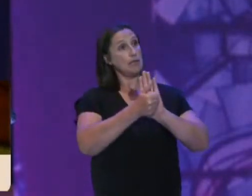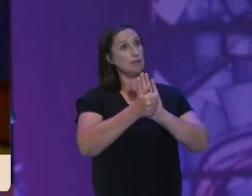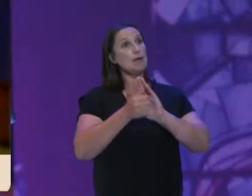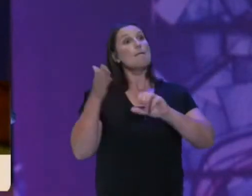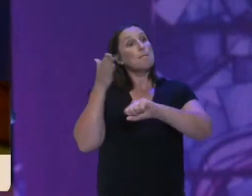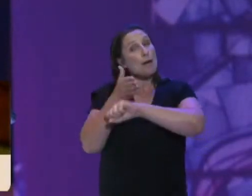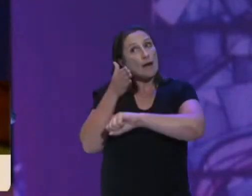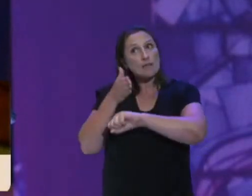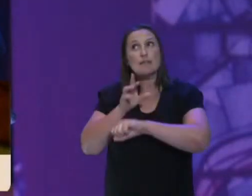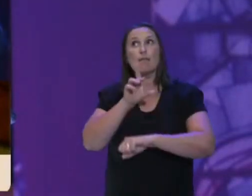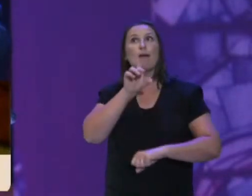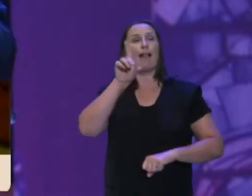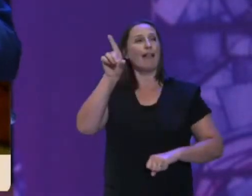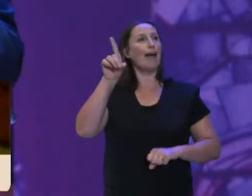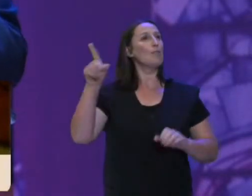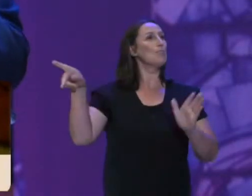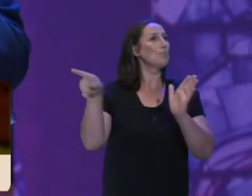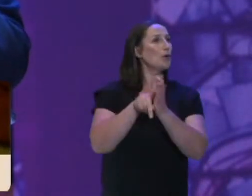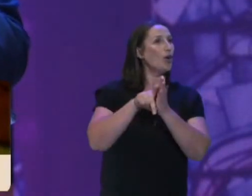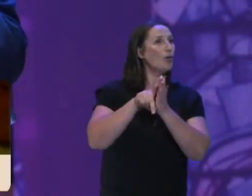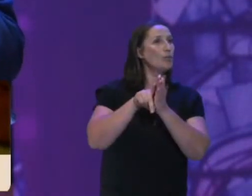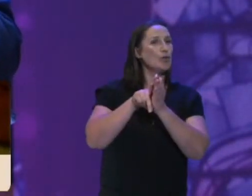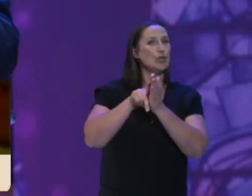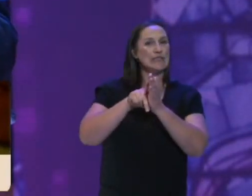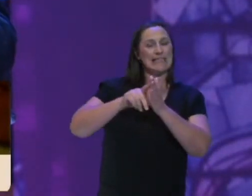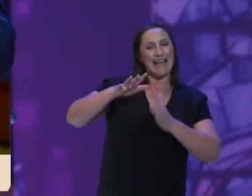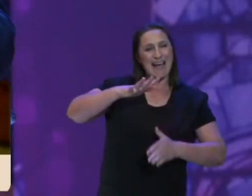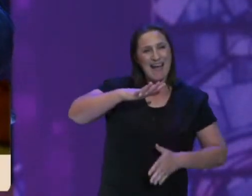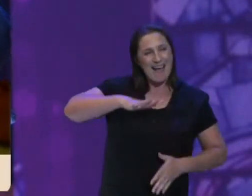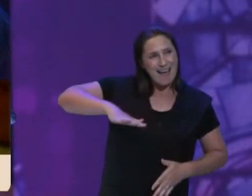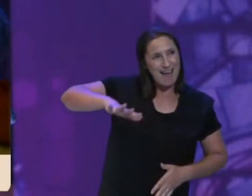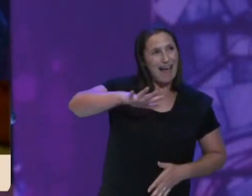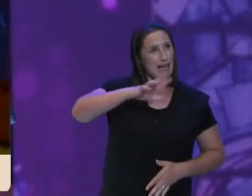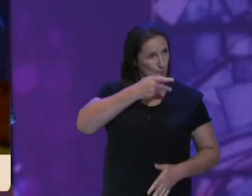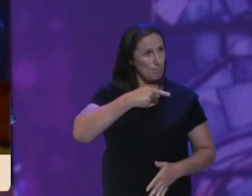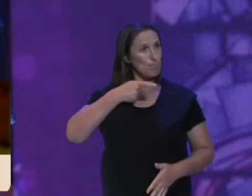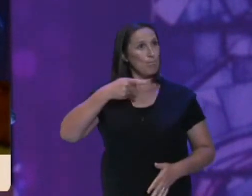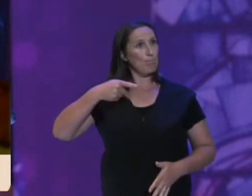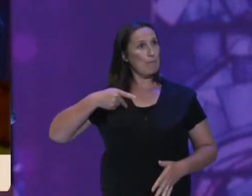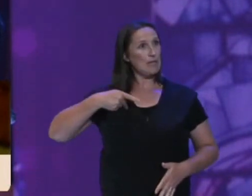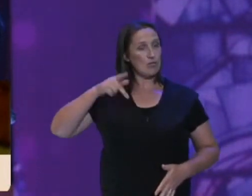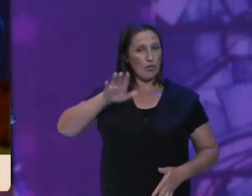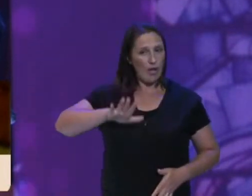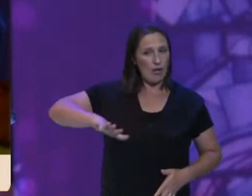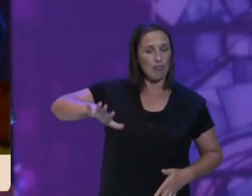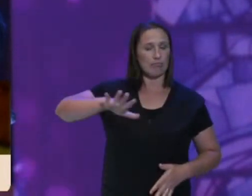de toda a parte espiritual daquele projeto, inclusive